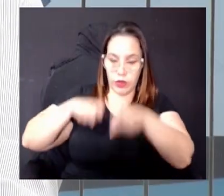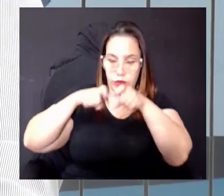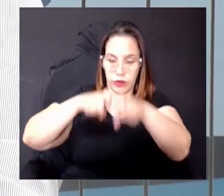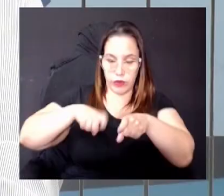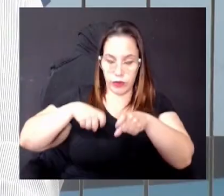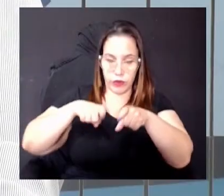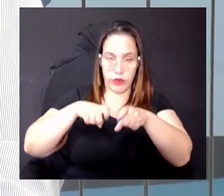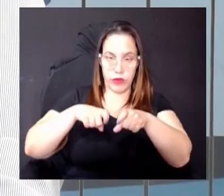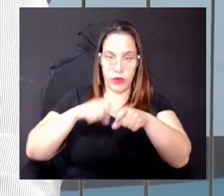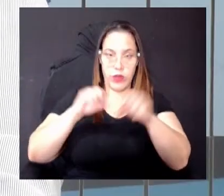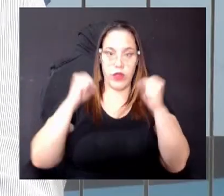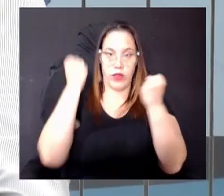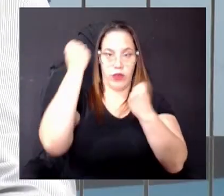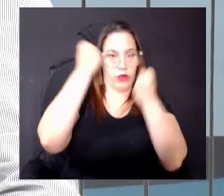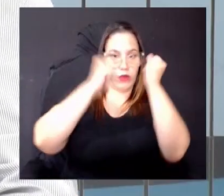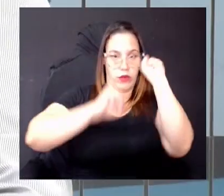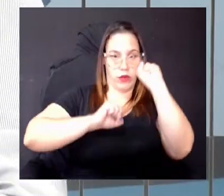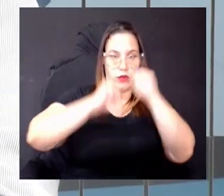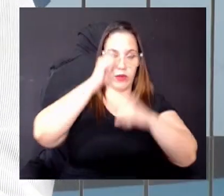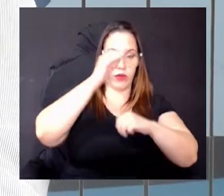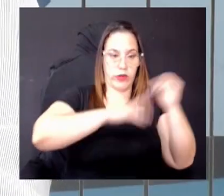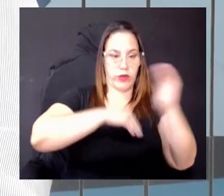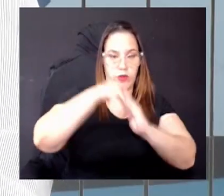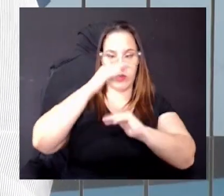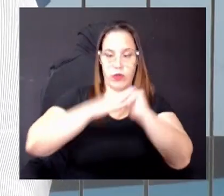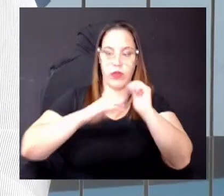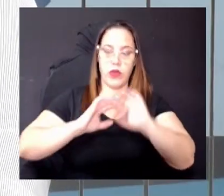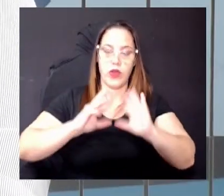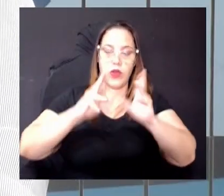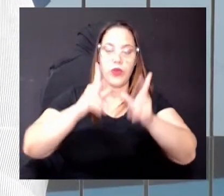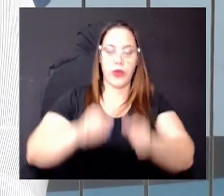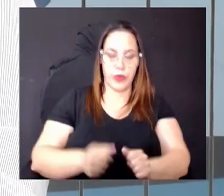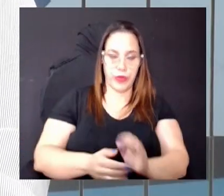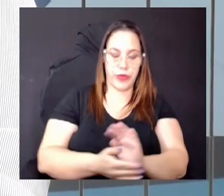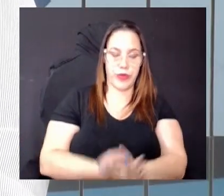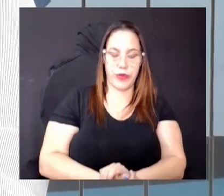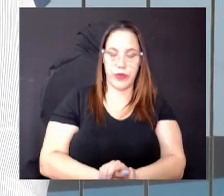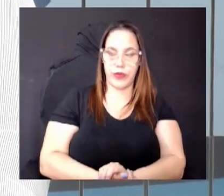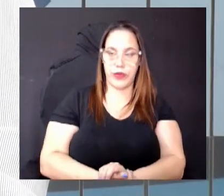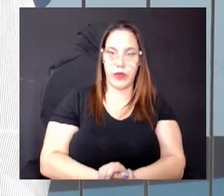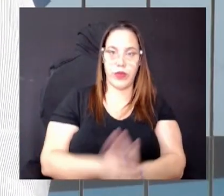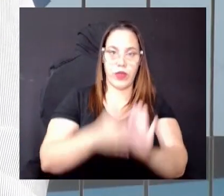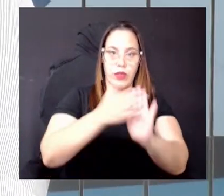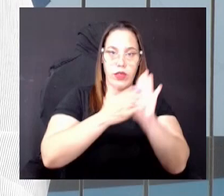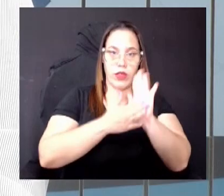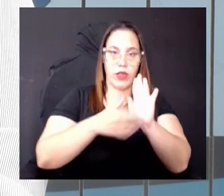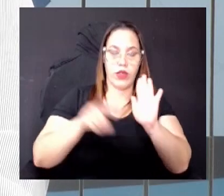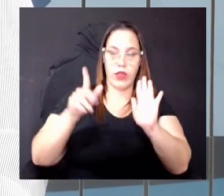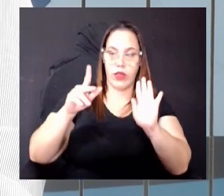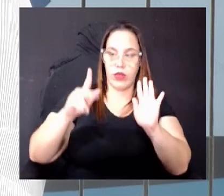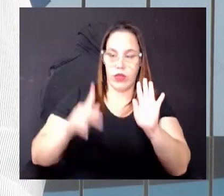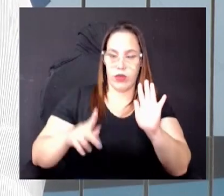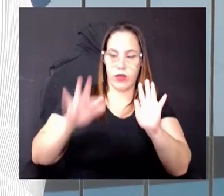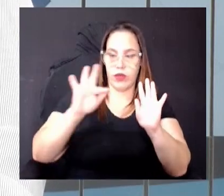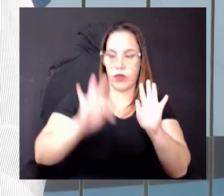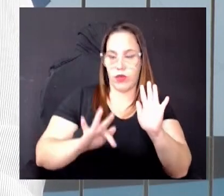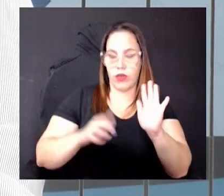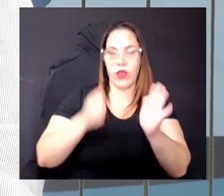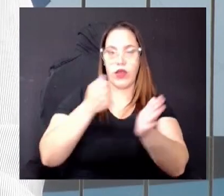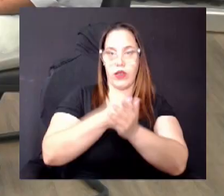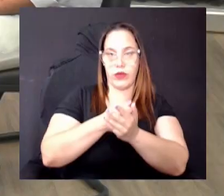industrial, ao setor de serviços, sobretudo aí a agenda das pessoas físicas também ajudaria bastante.